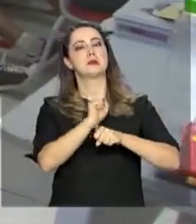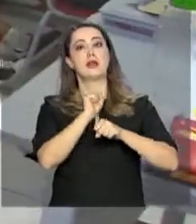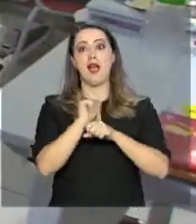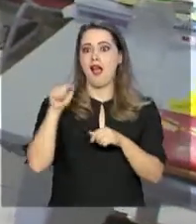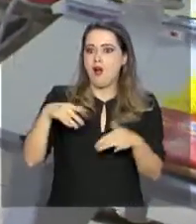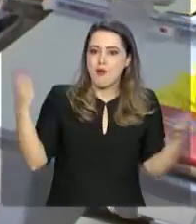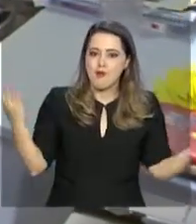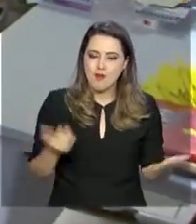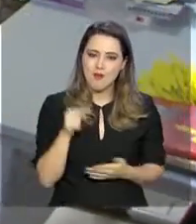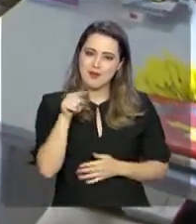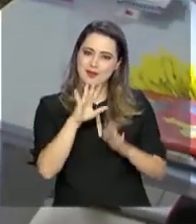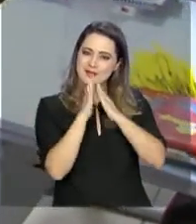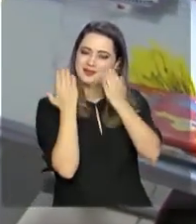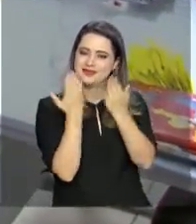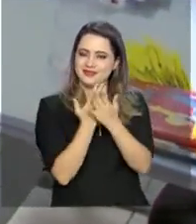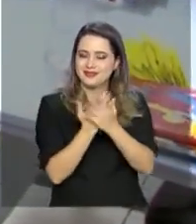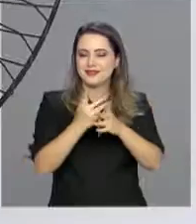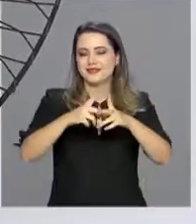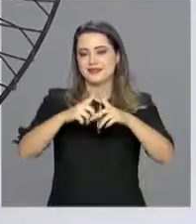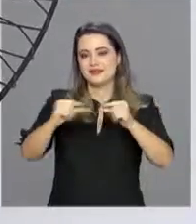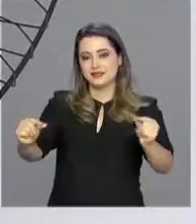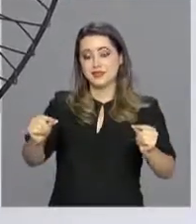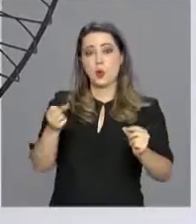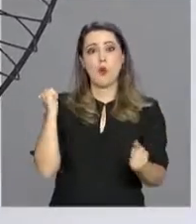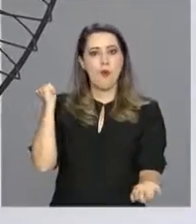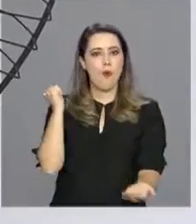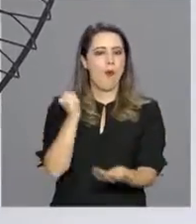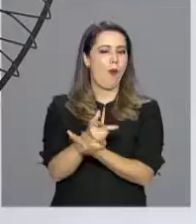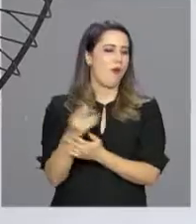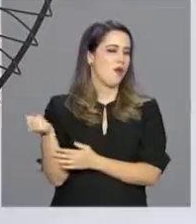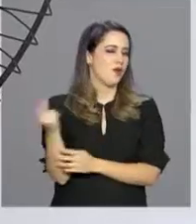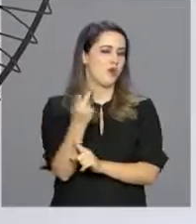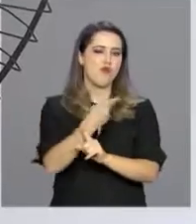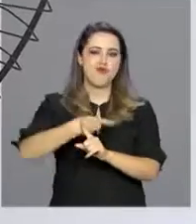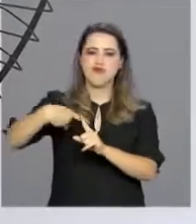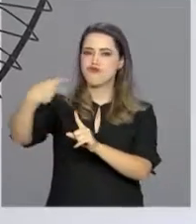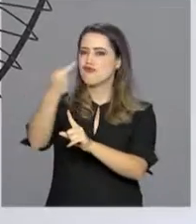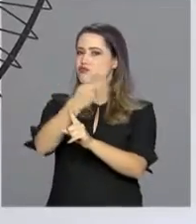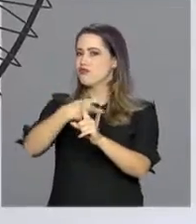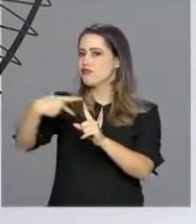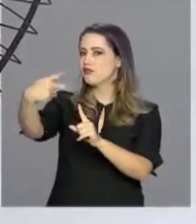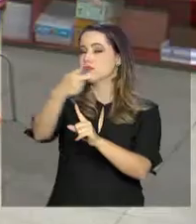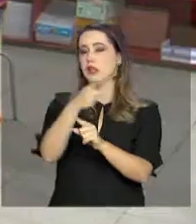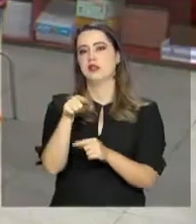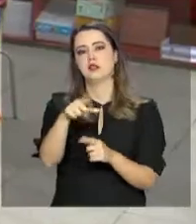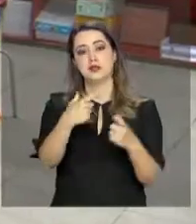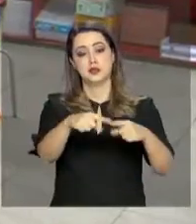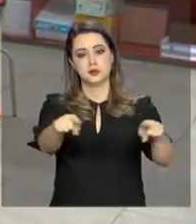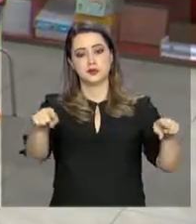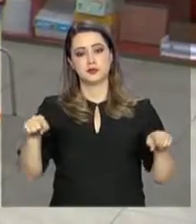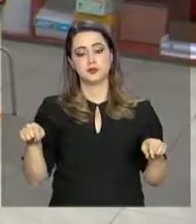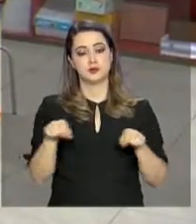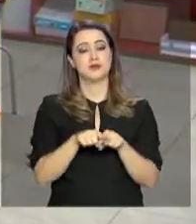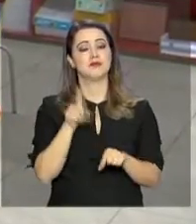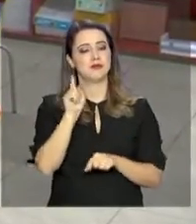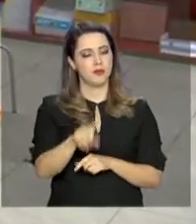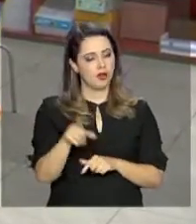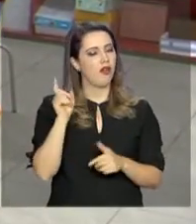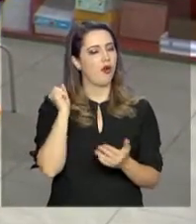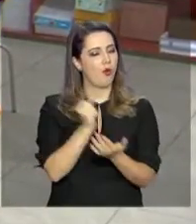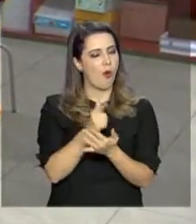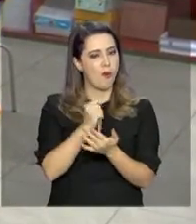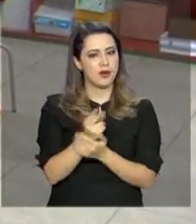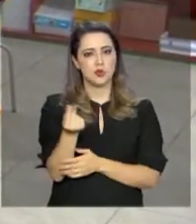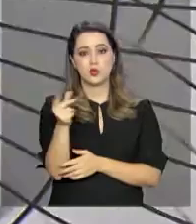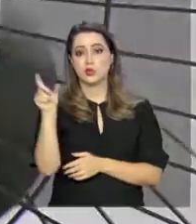fundamental da rede pública de brasília comprou novos ventiladores para as salas de aula o produto foi adquirido com